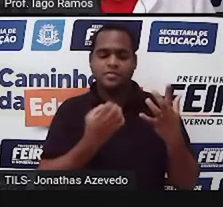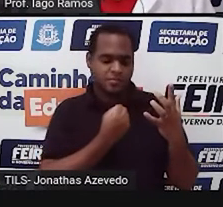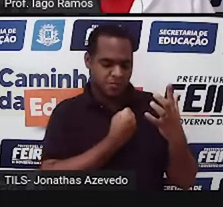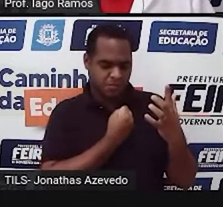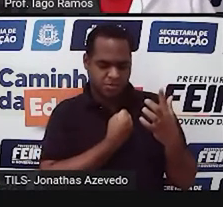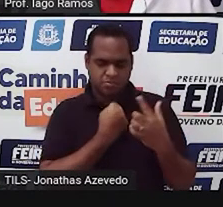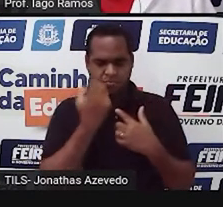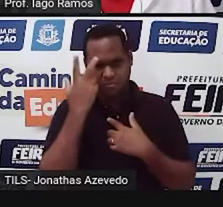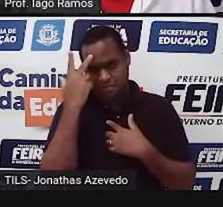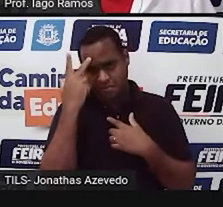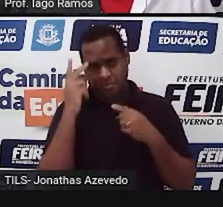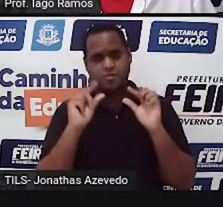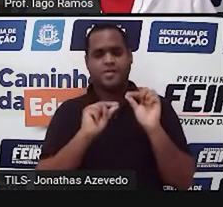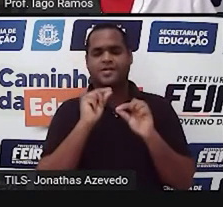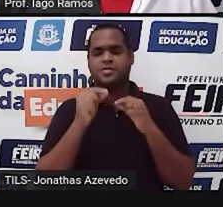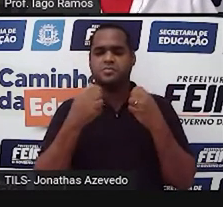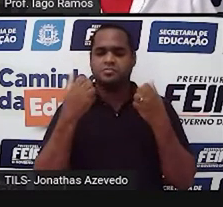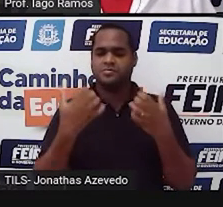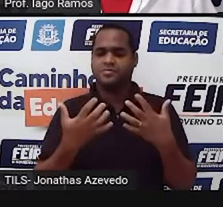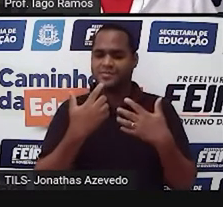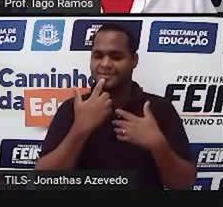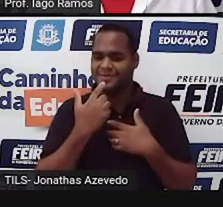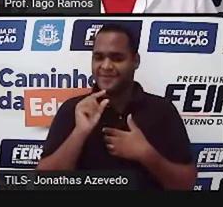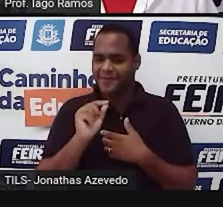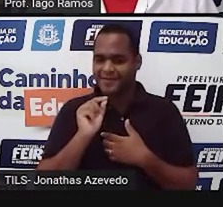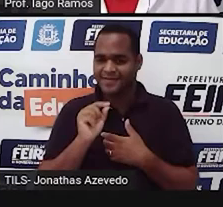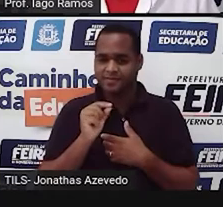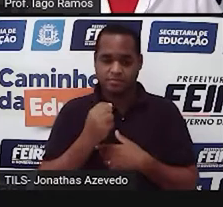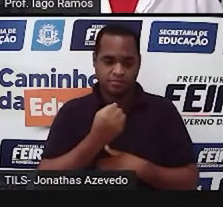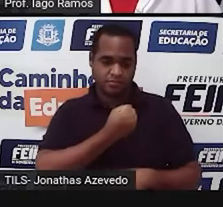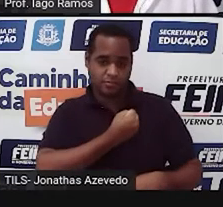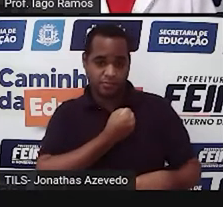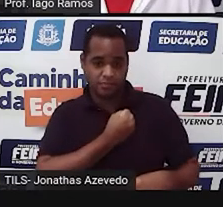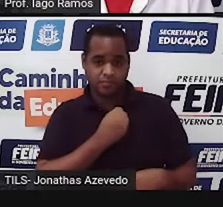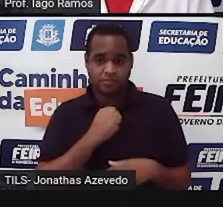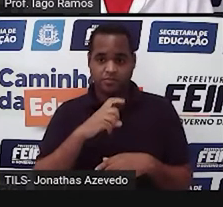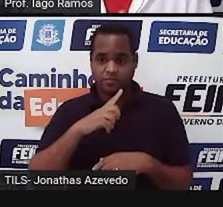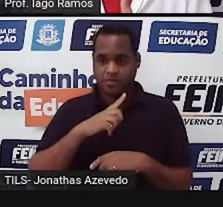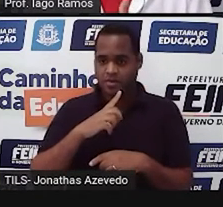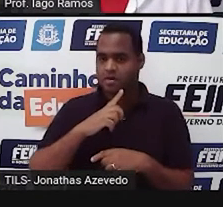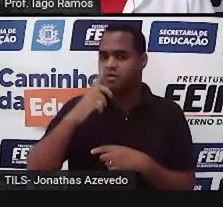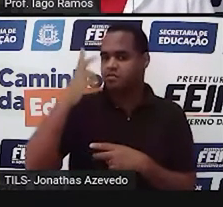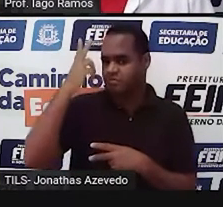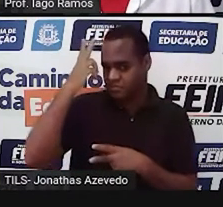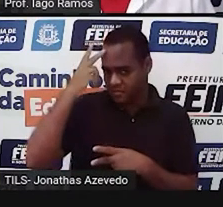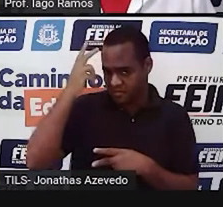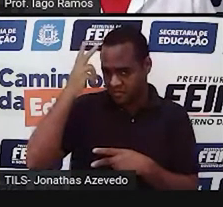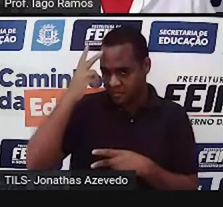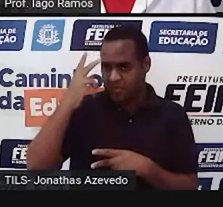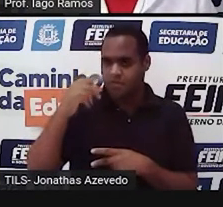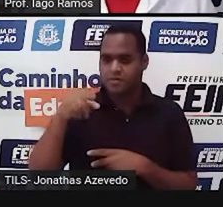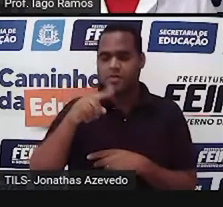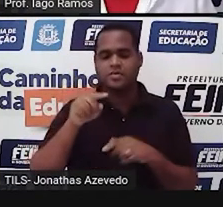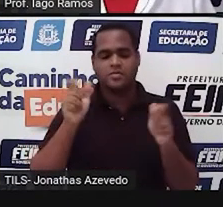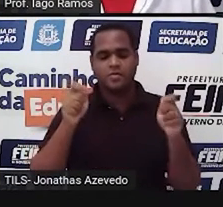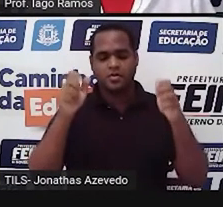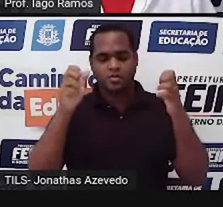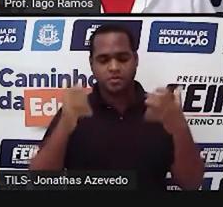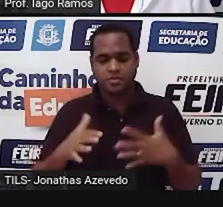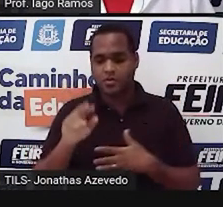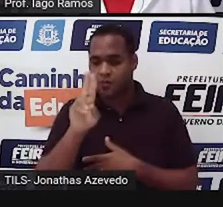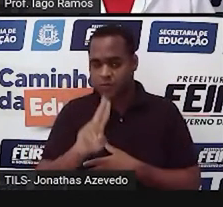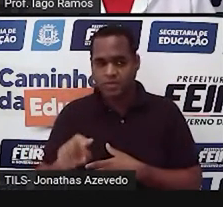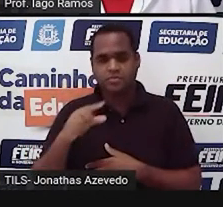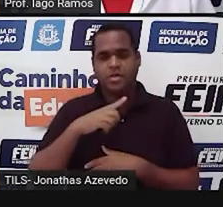naturais Eu costumo dizer assim ó são aqueles números que naturalmente a gente usa para